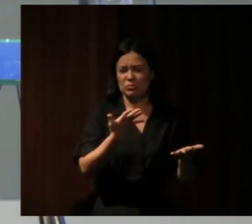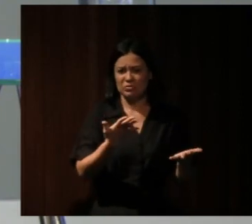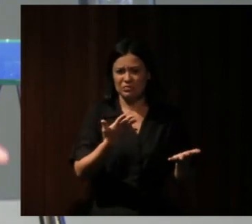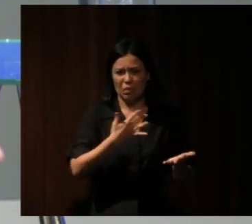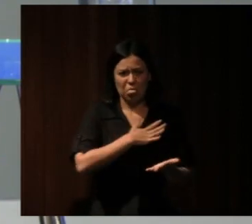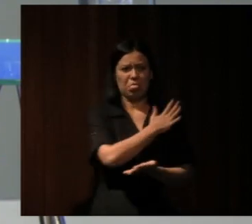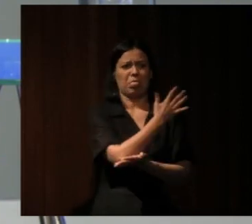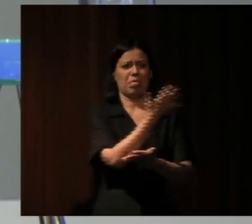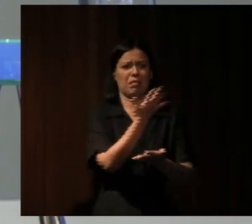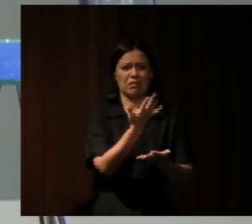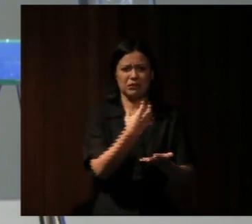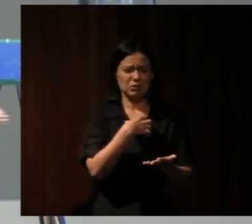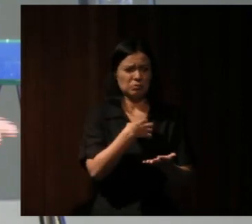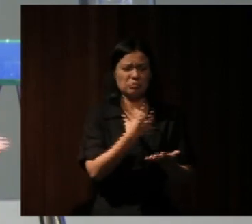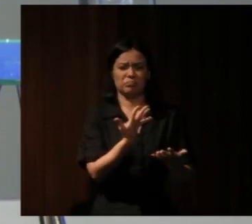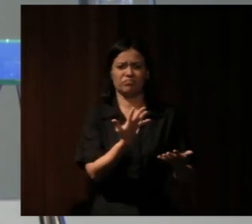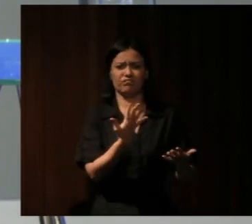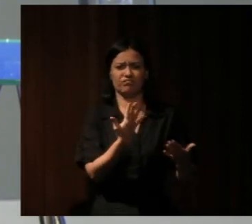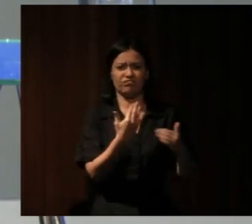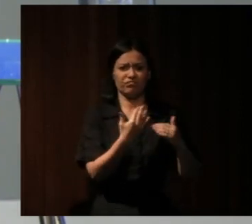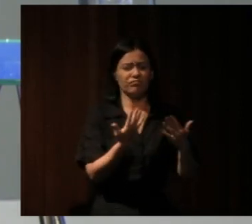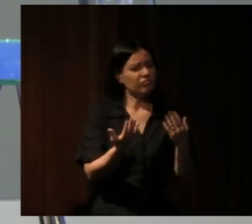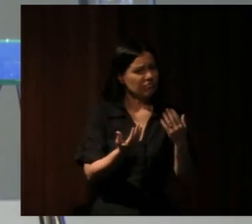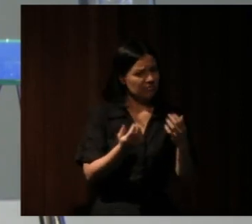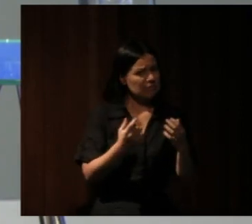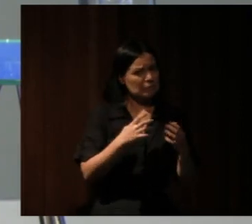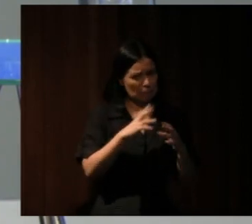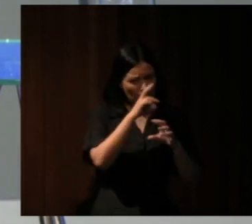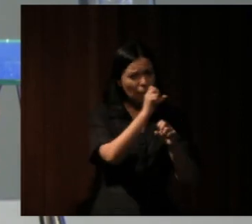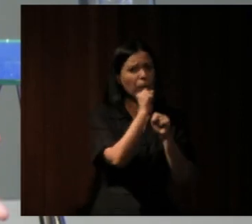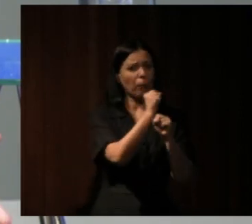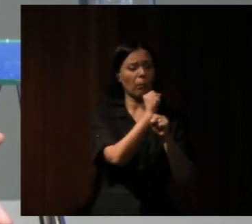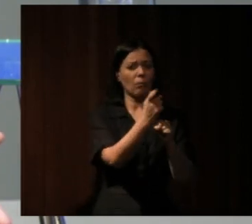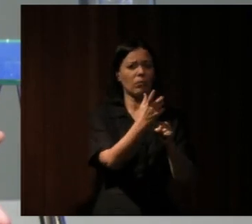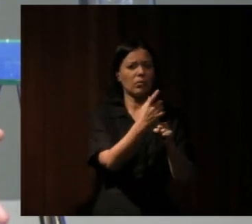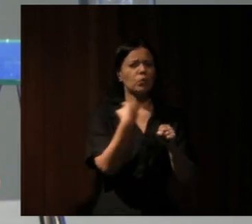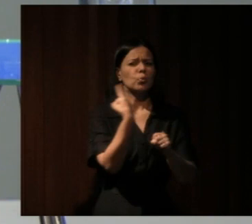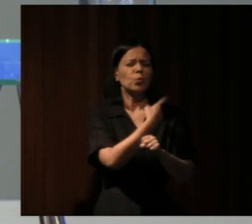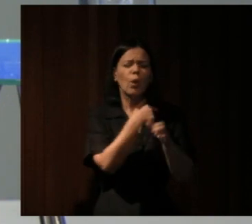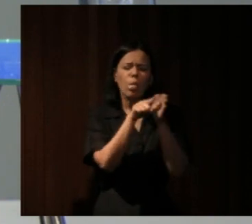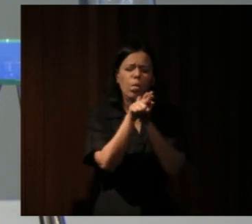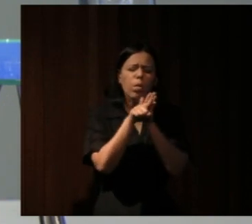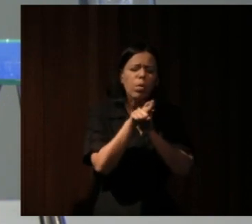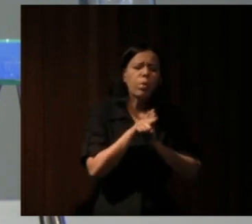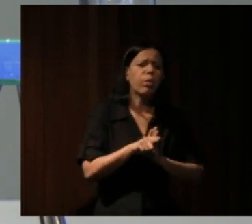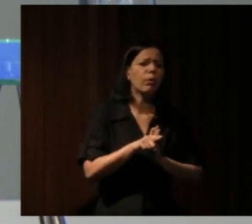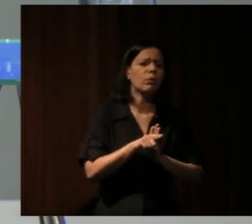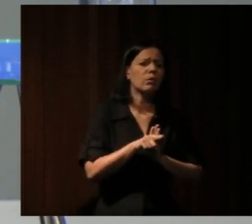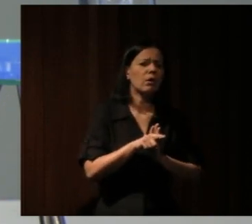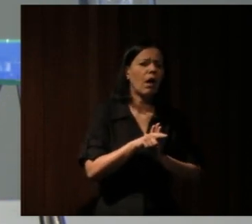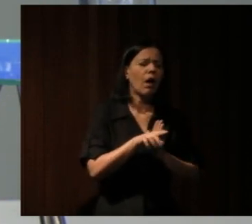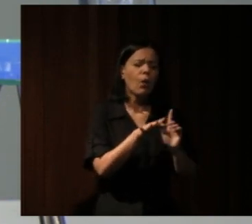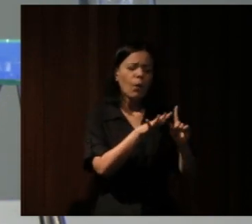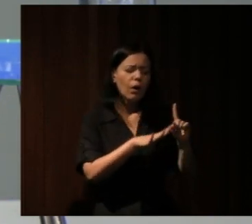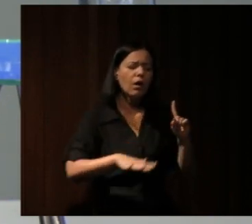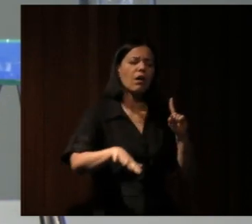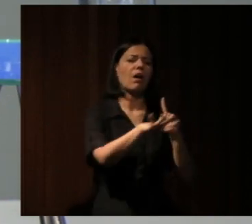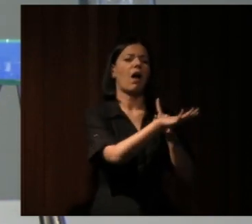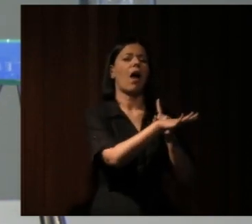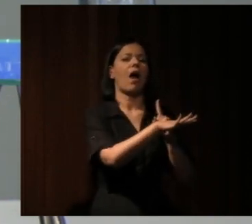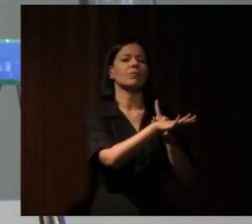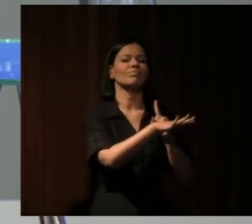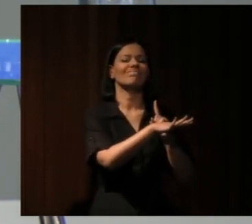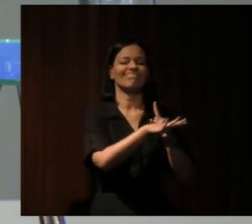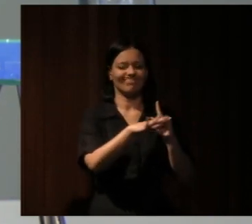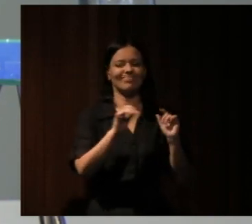intolerância como um todo que estão cada vez mais potencializados então acho que se a gente investigar isso a ajuda a entender para onde isso